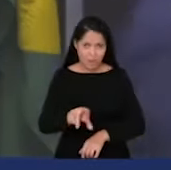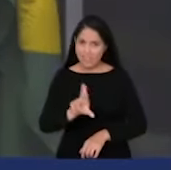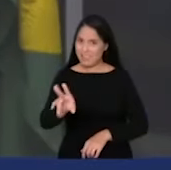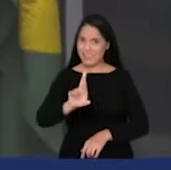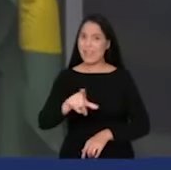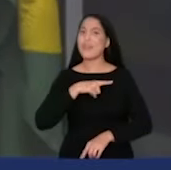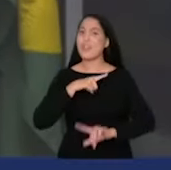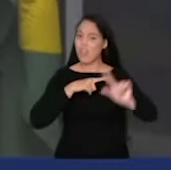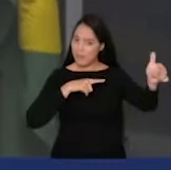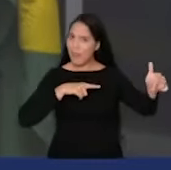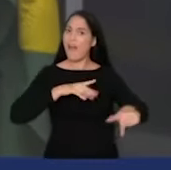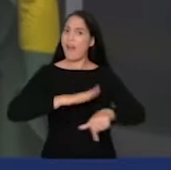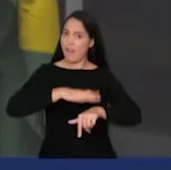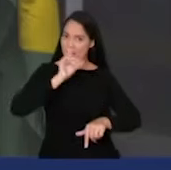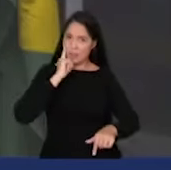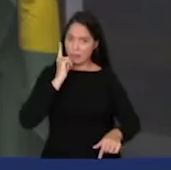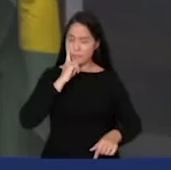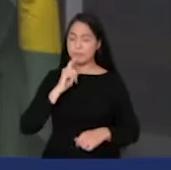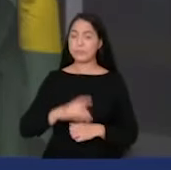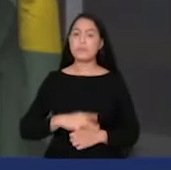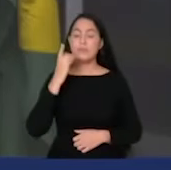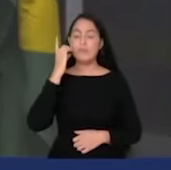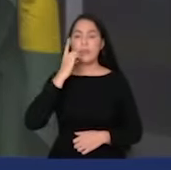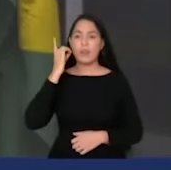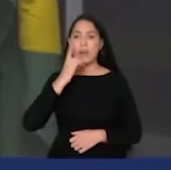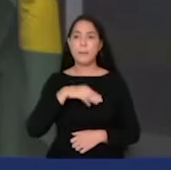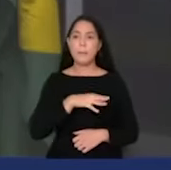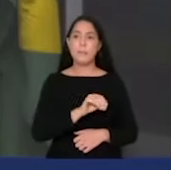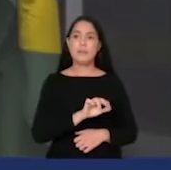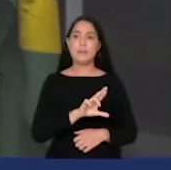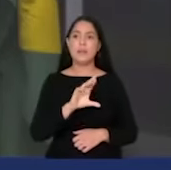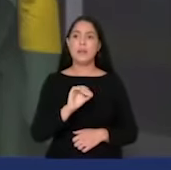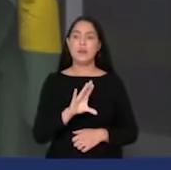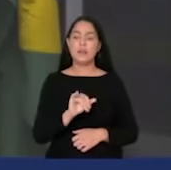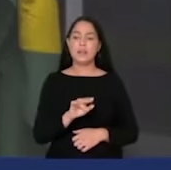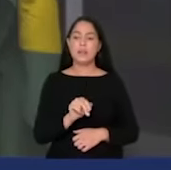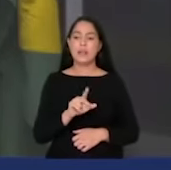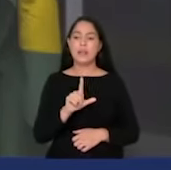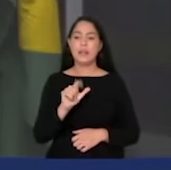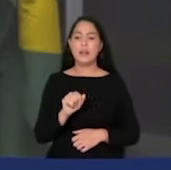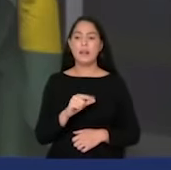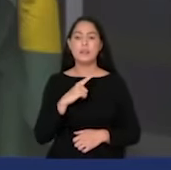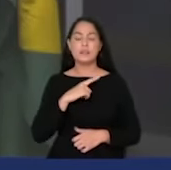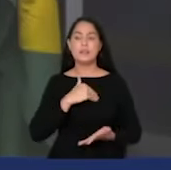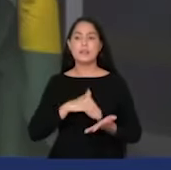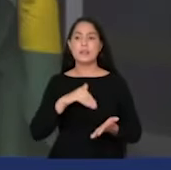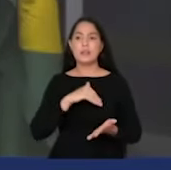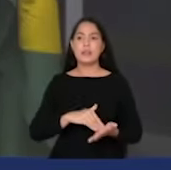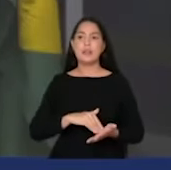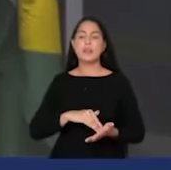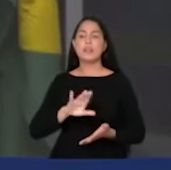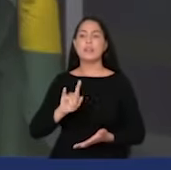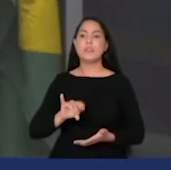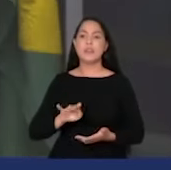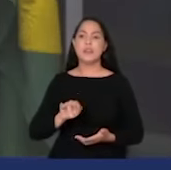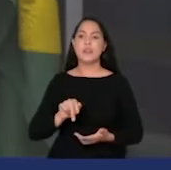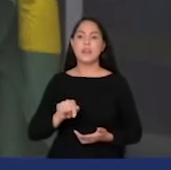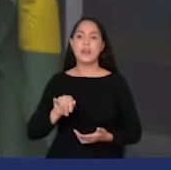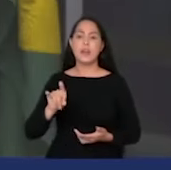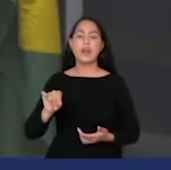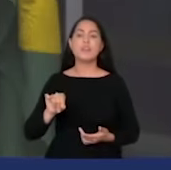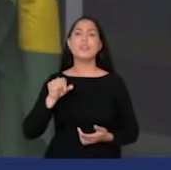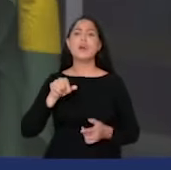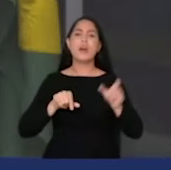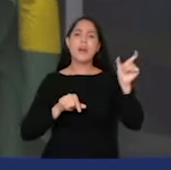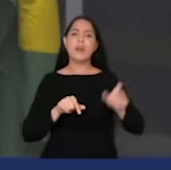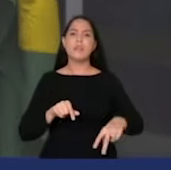Marcelo Calero, quando foi convidado pelo prefeito Eduardo Paes para assumir a Secretaria de Integridade, disse o seguinte aqui à